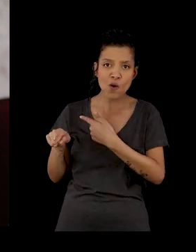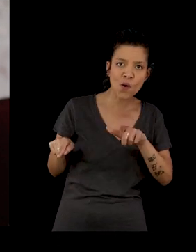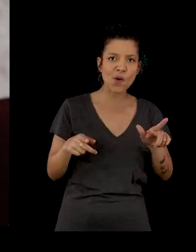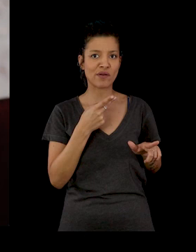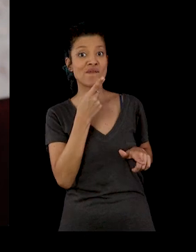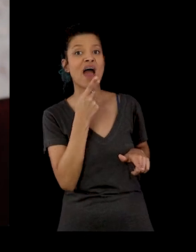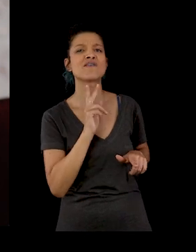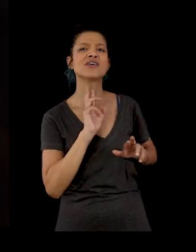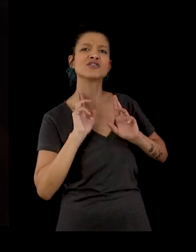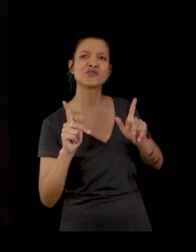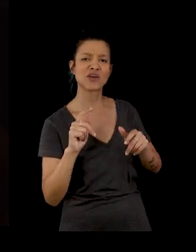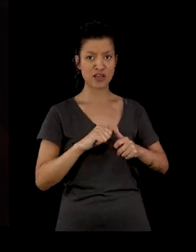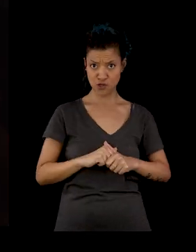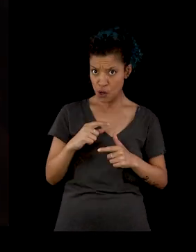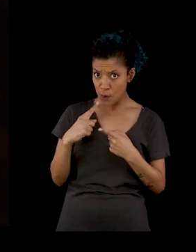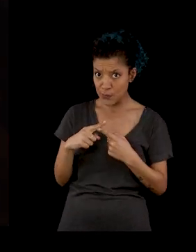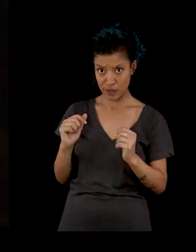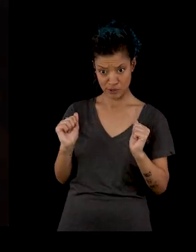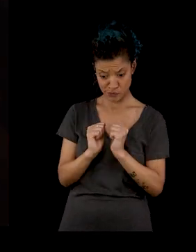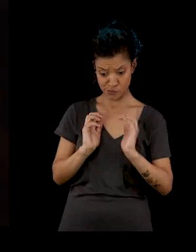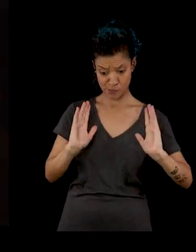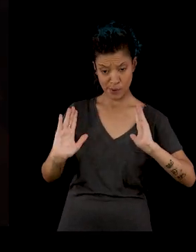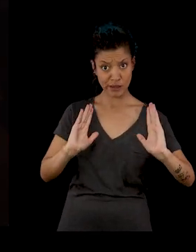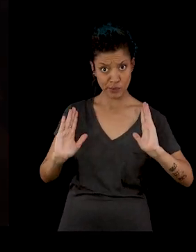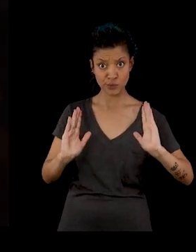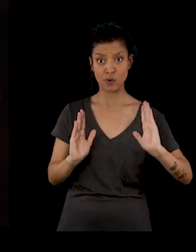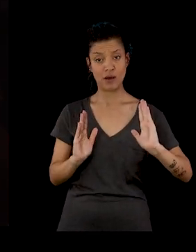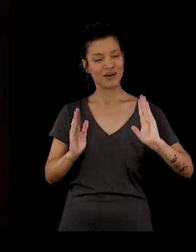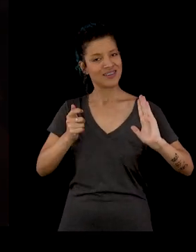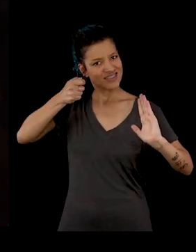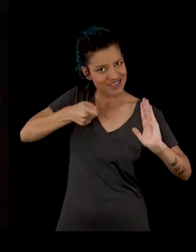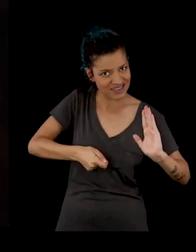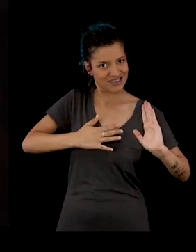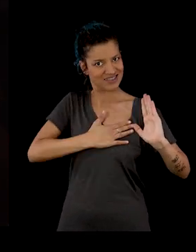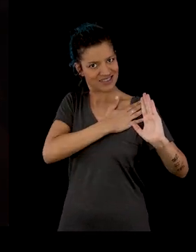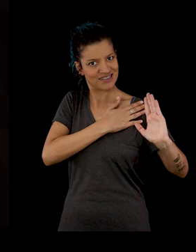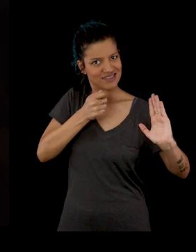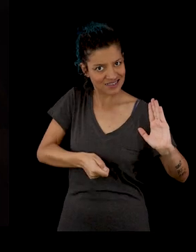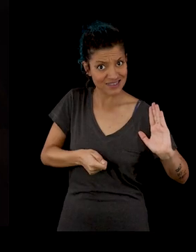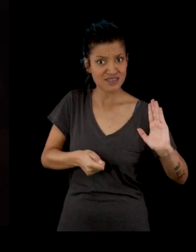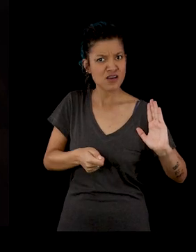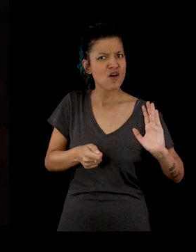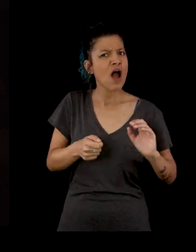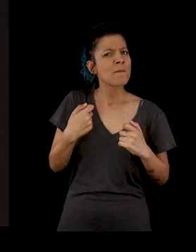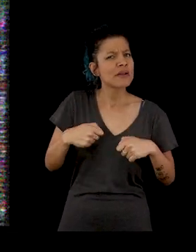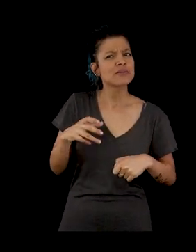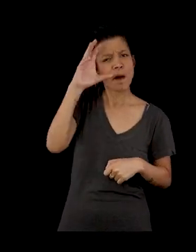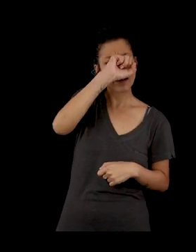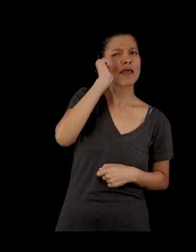fazia outra coisa em cima. Porque você aprende durante esse período ditatorial, você aprende também a